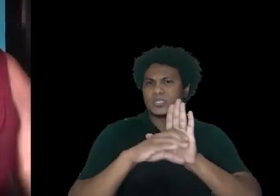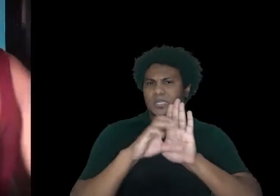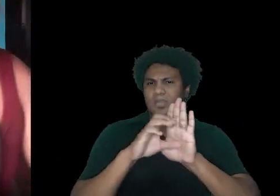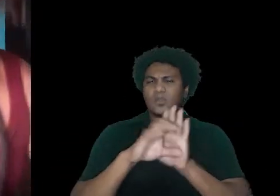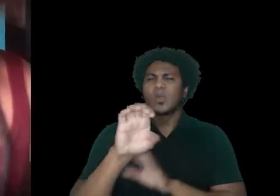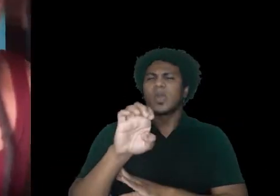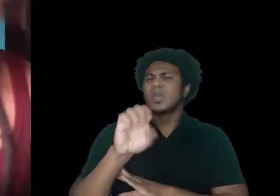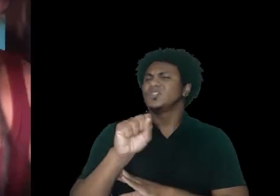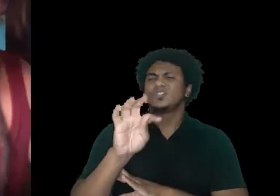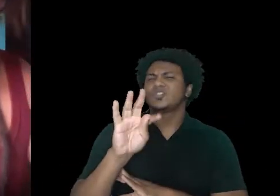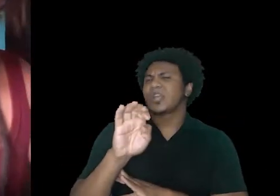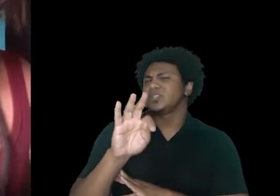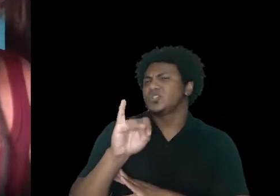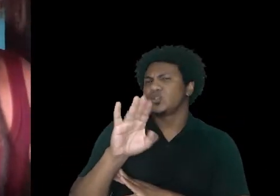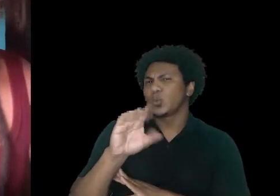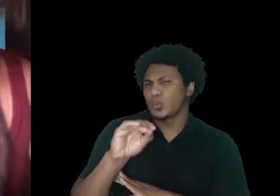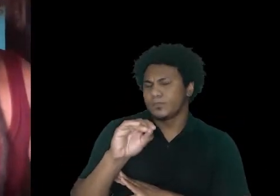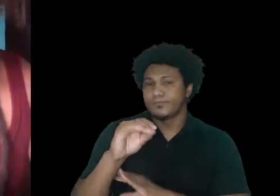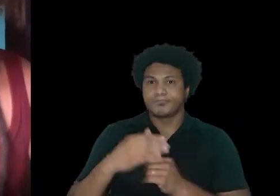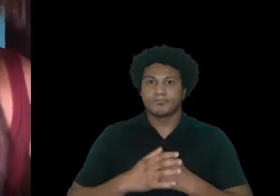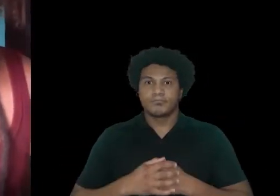dramaturgia e conceito estético.